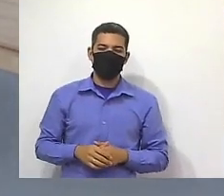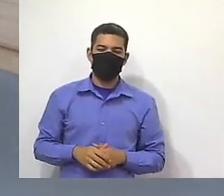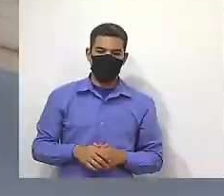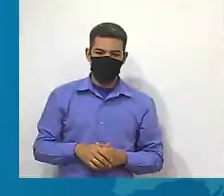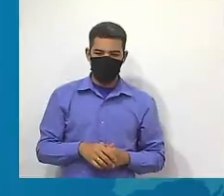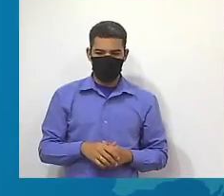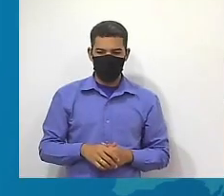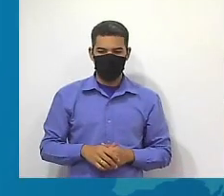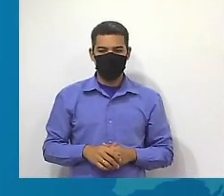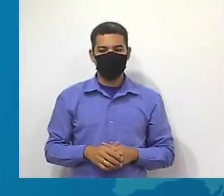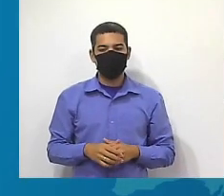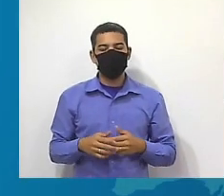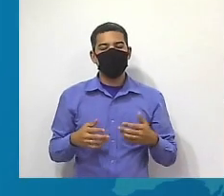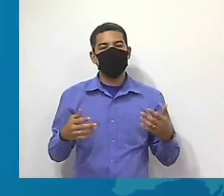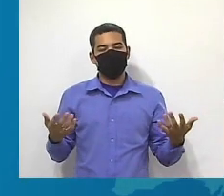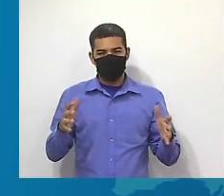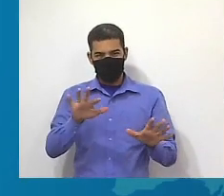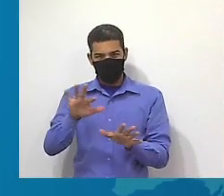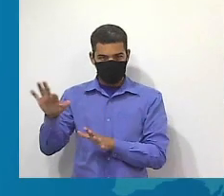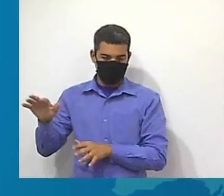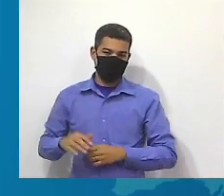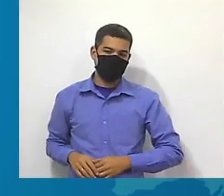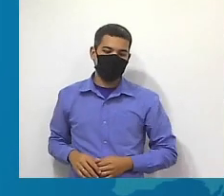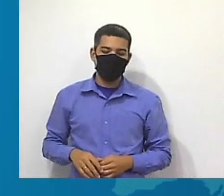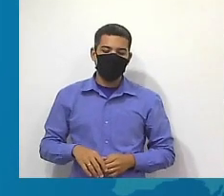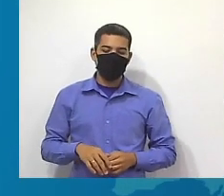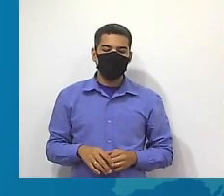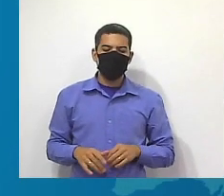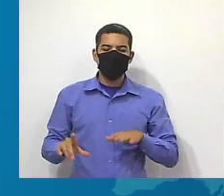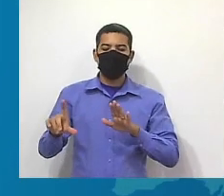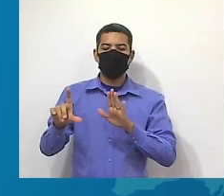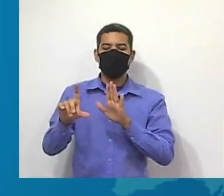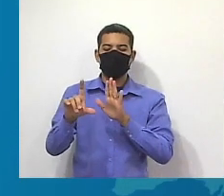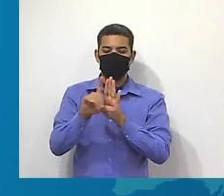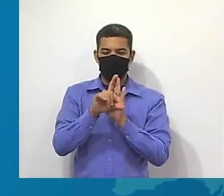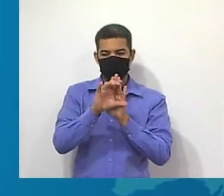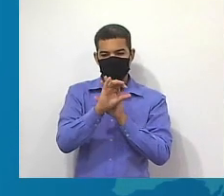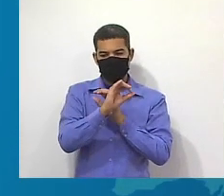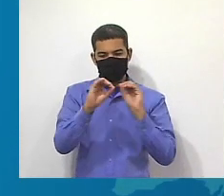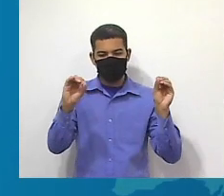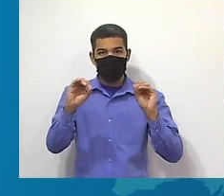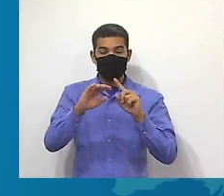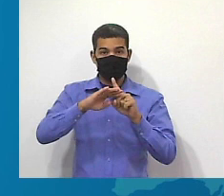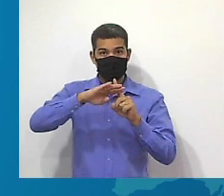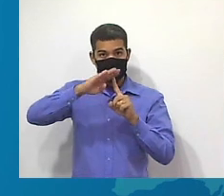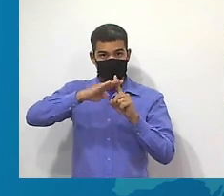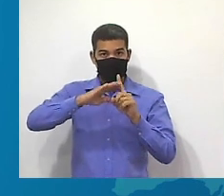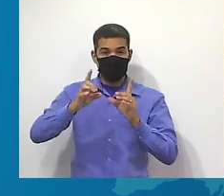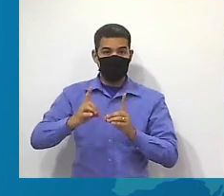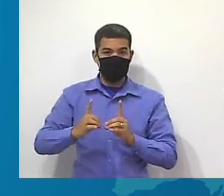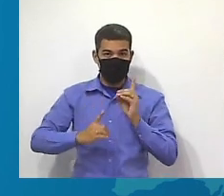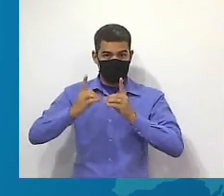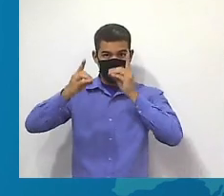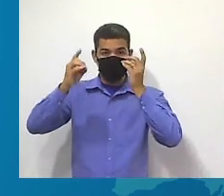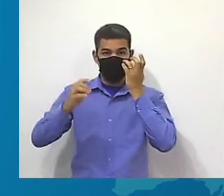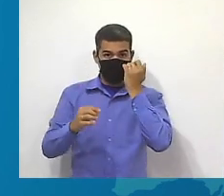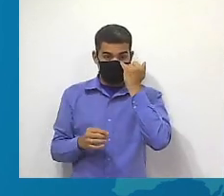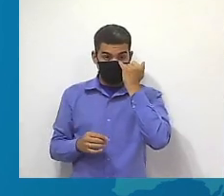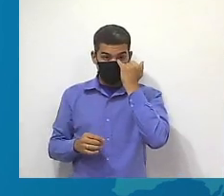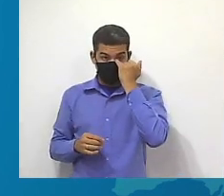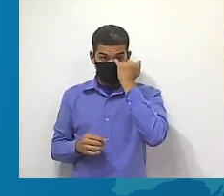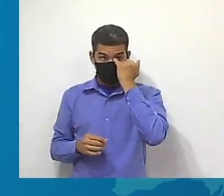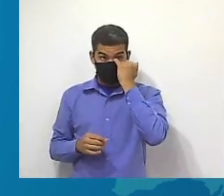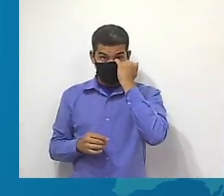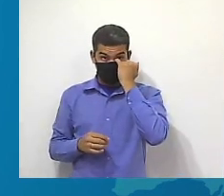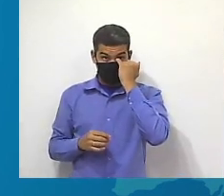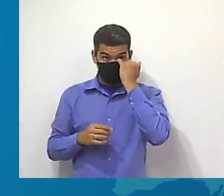Então, a lei zero da termodinâmica vai dizer que o calor sempre vai fluir de